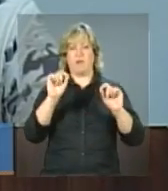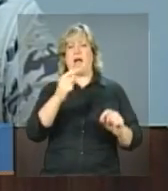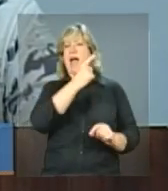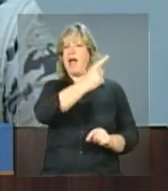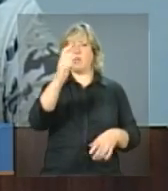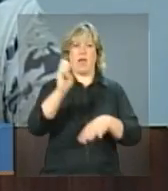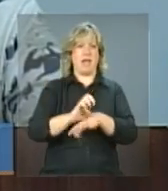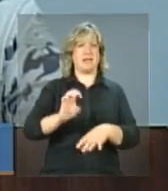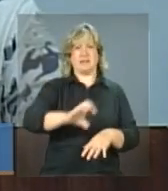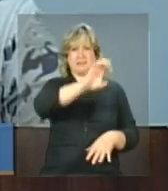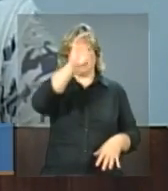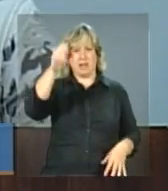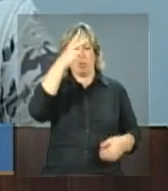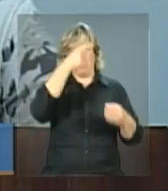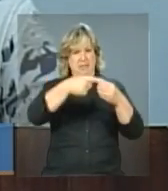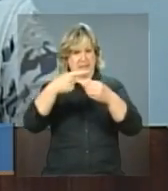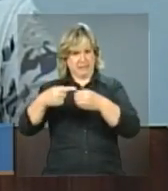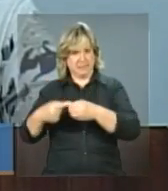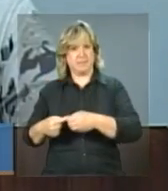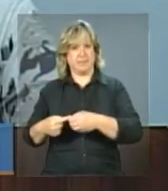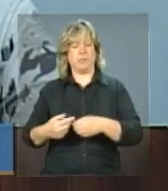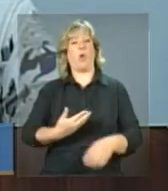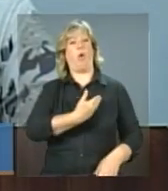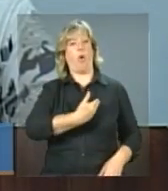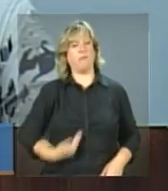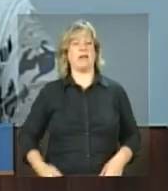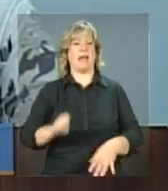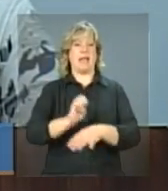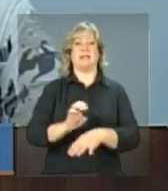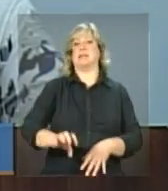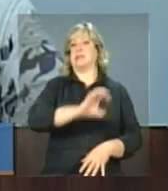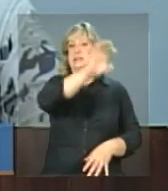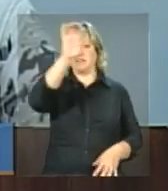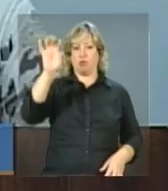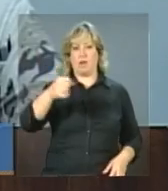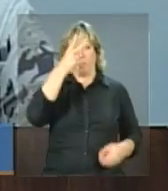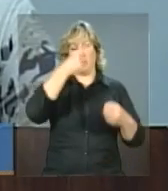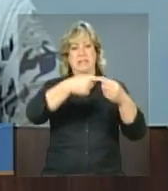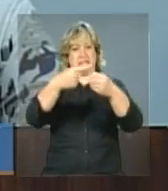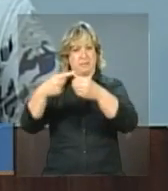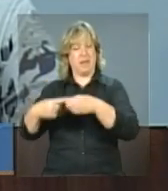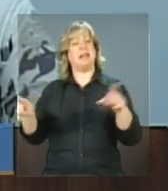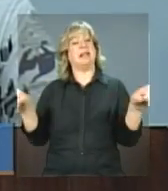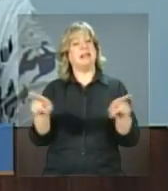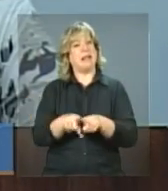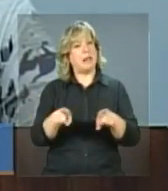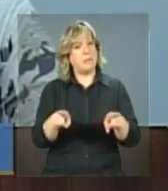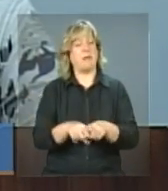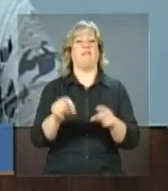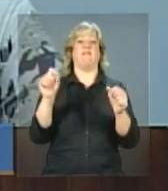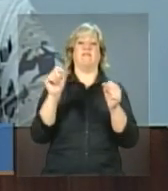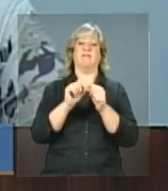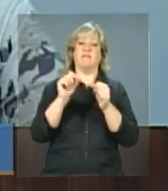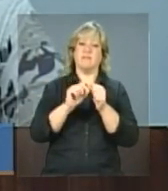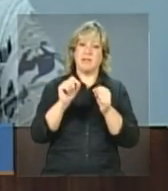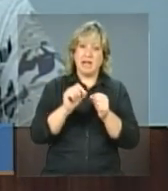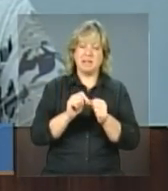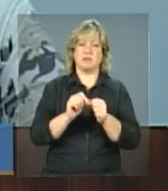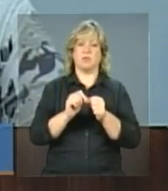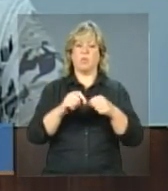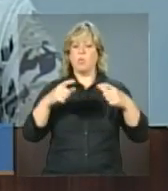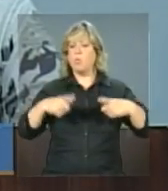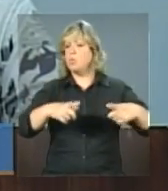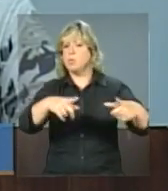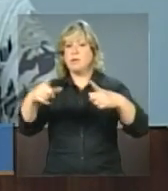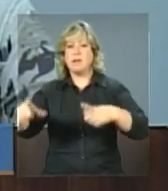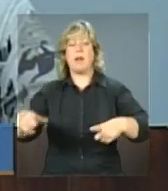dos municípios, os governos estaduais e municipais também construam espaços que são espaços